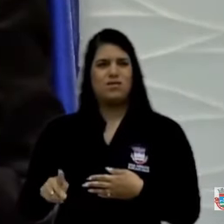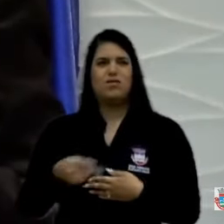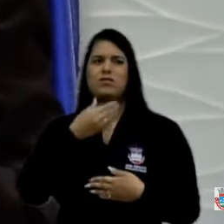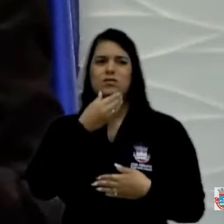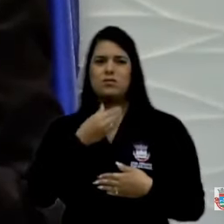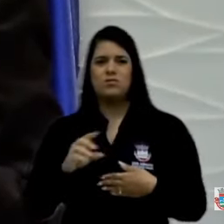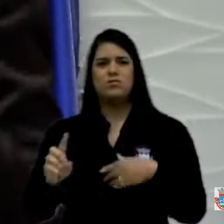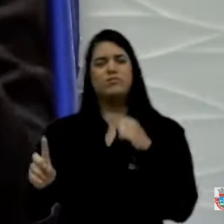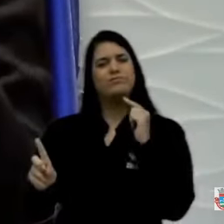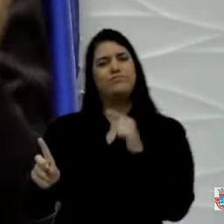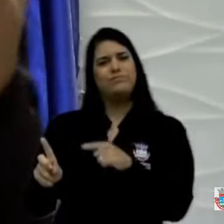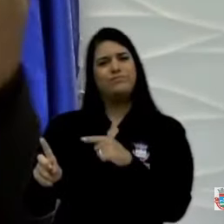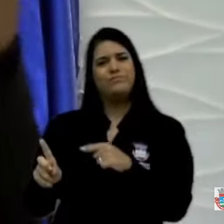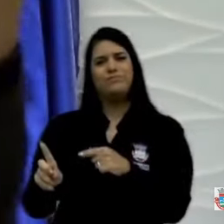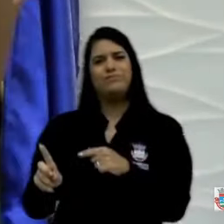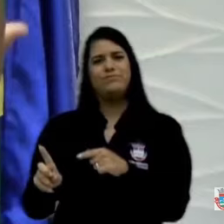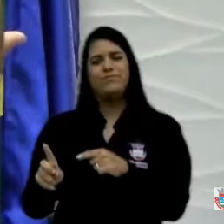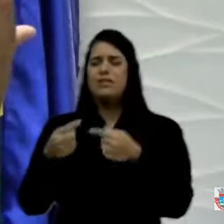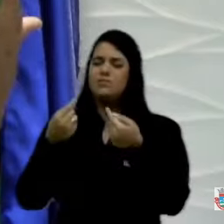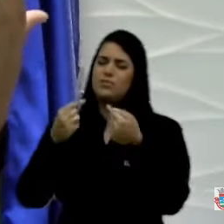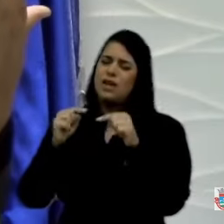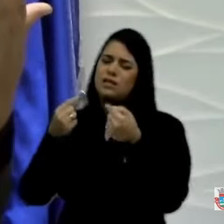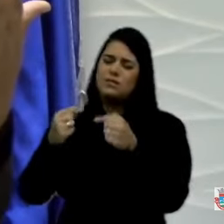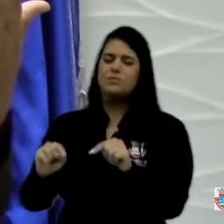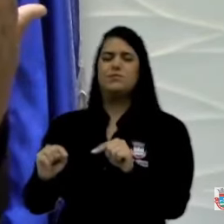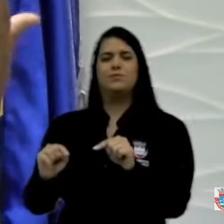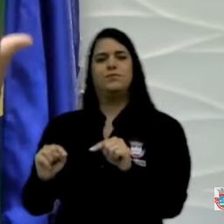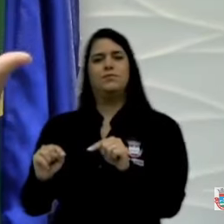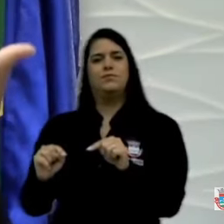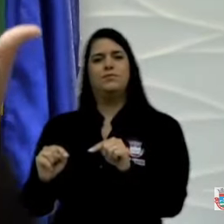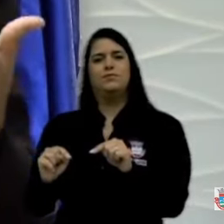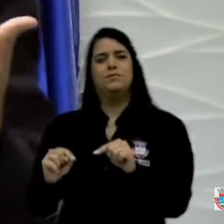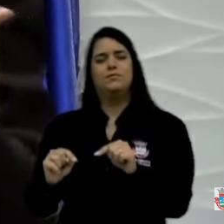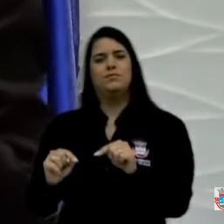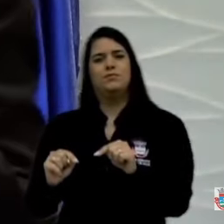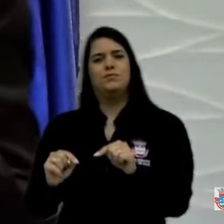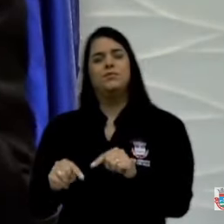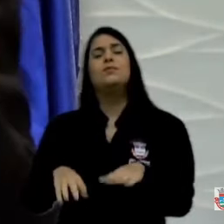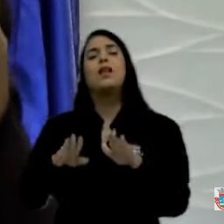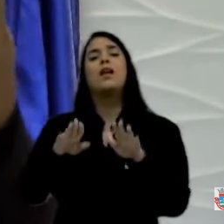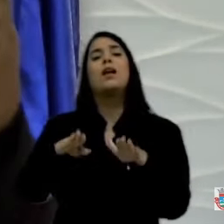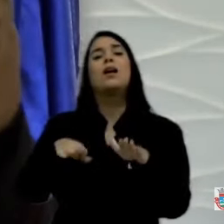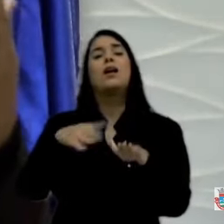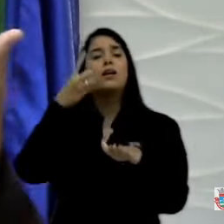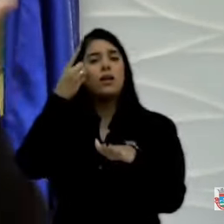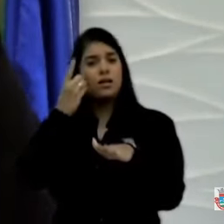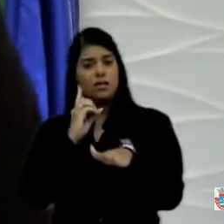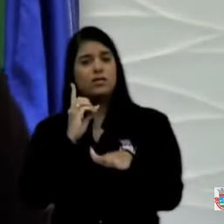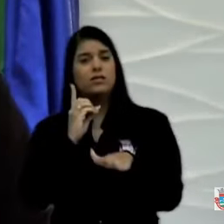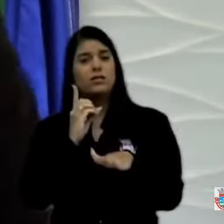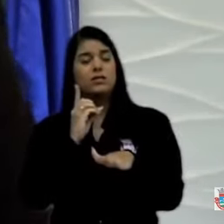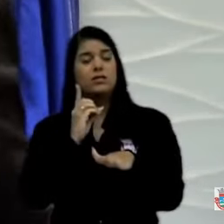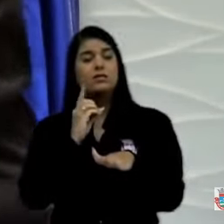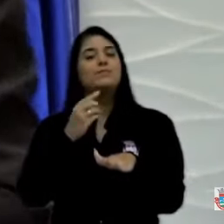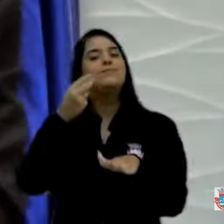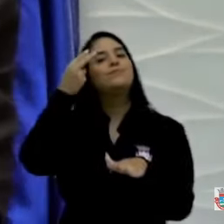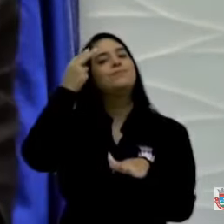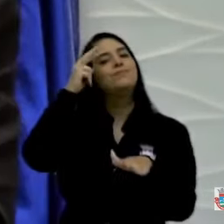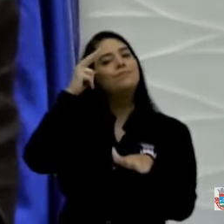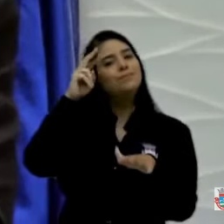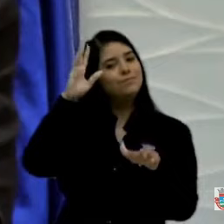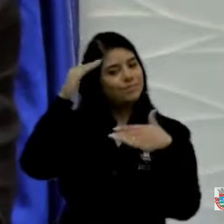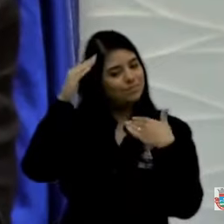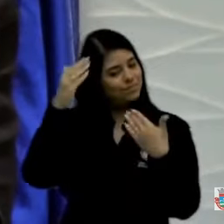É? Vai colocar, vai criticar. Ô, deputada, lembre-se do que Vossa